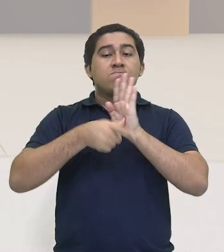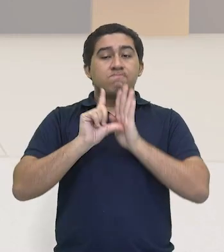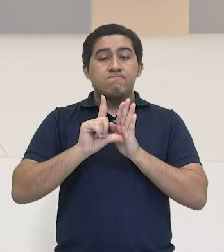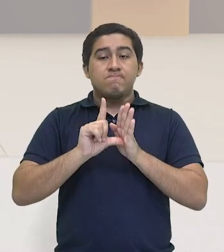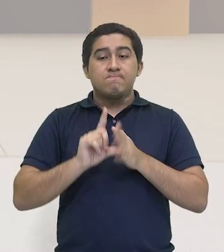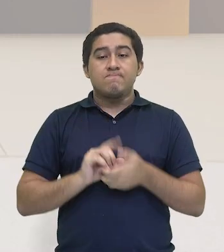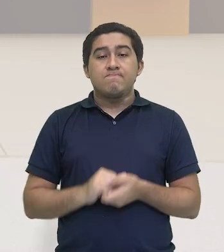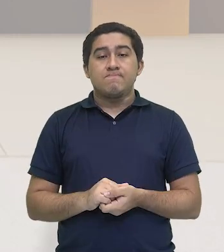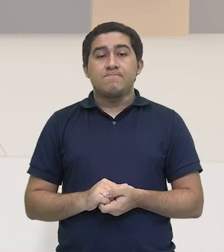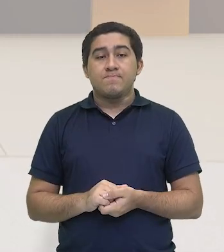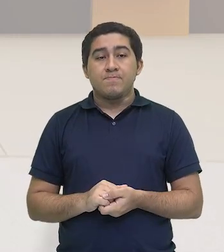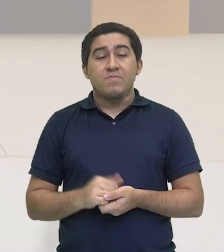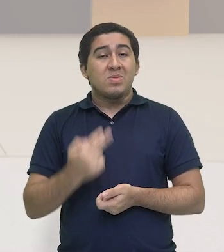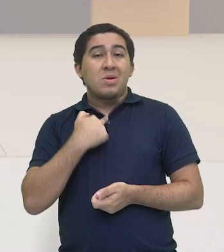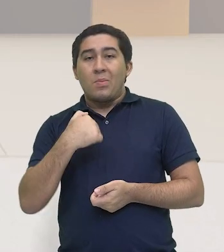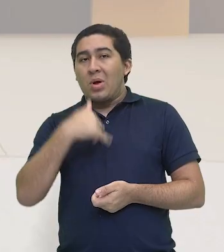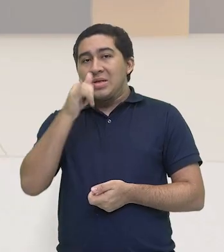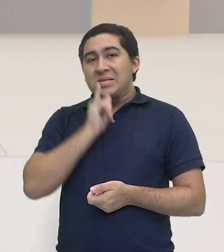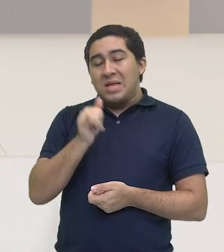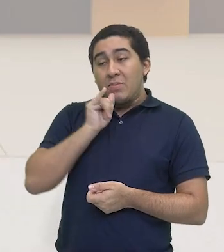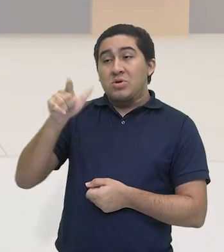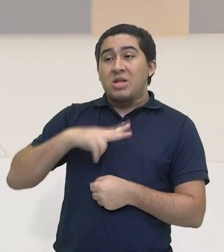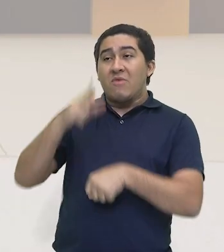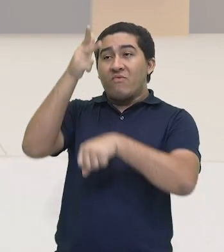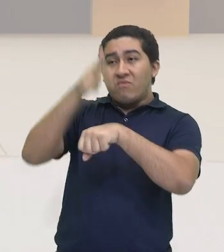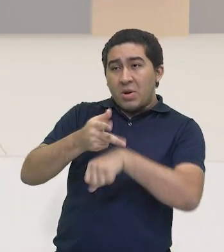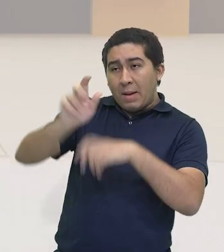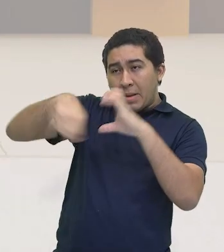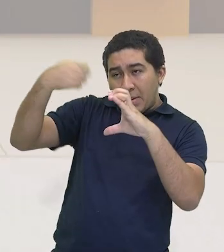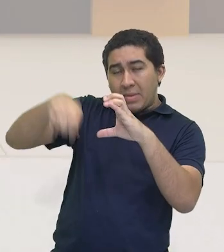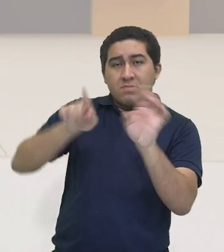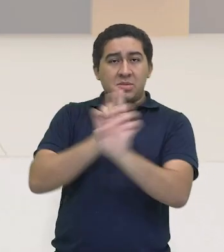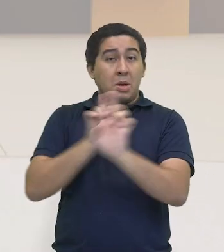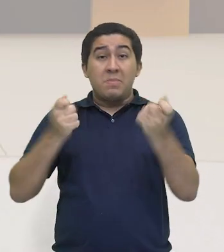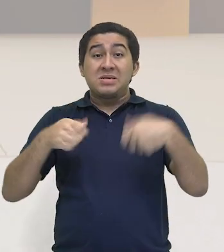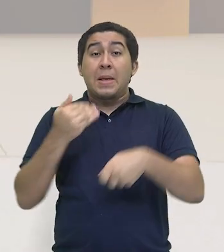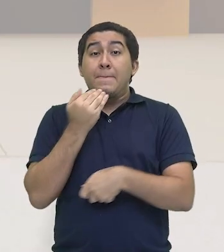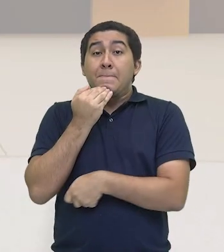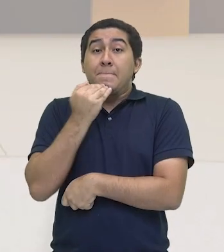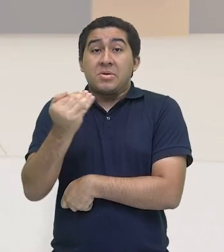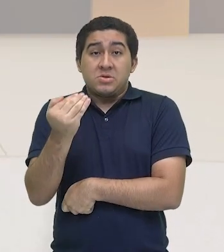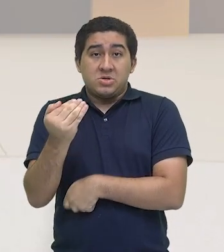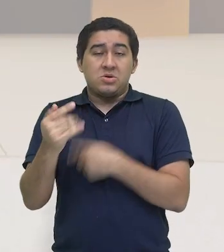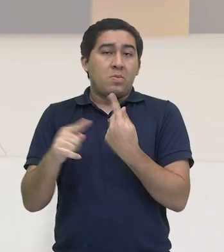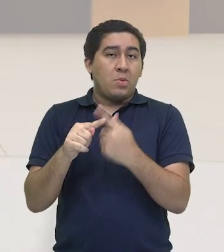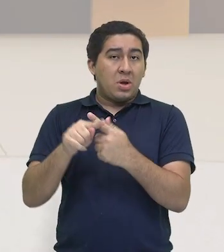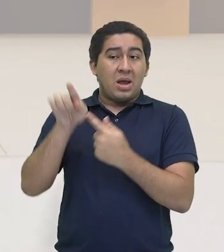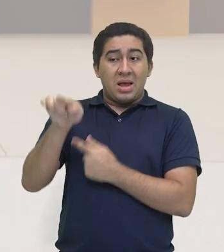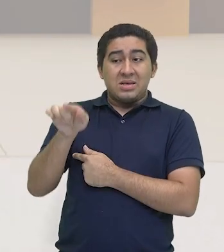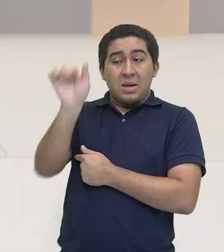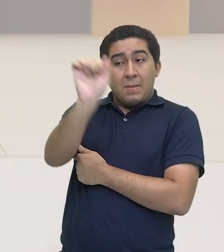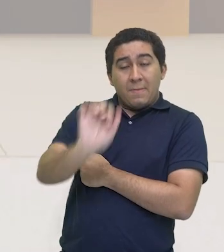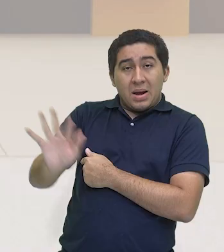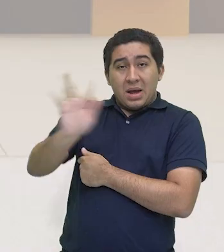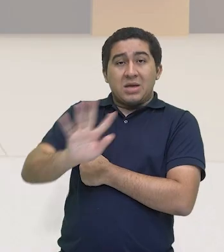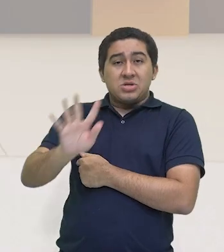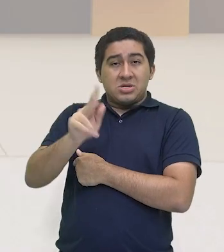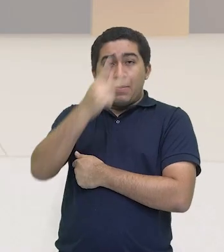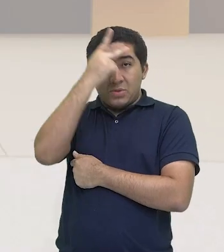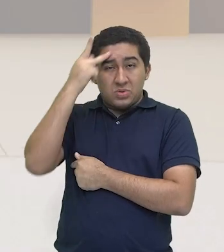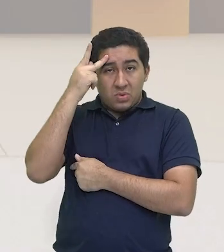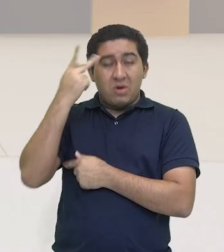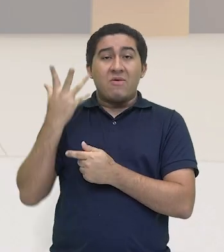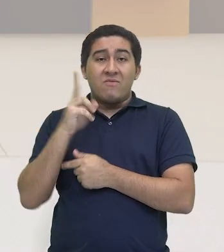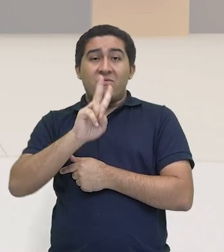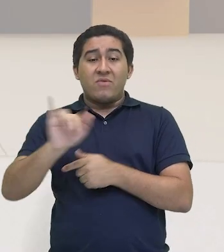antecipação. Exatamente. A gente não pode chegar lá, peraí que eu vou te filmar. Não, tem que pedir autorização, porque afinal é a imagem da pessoa que vai veicular ali no documentário,